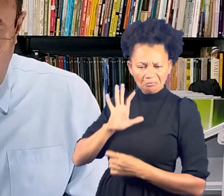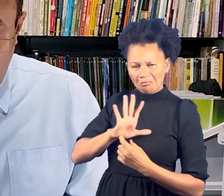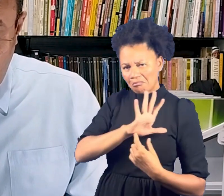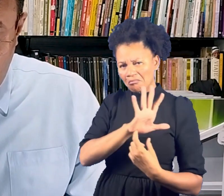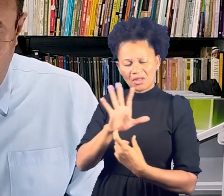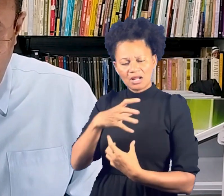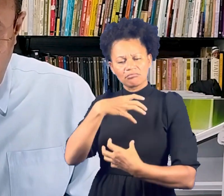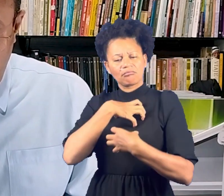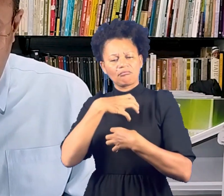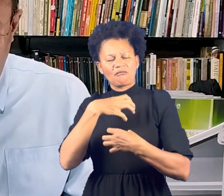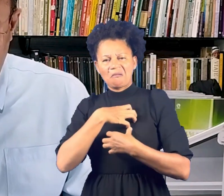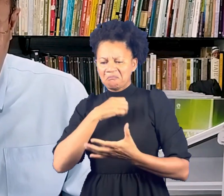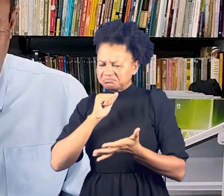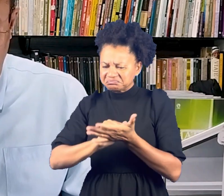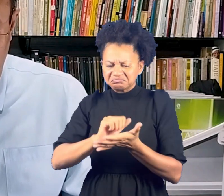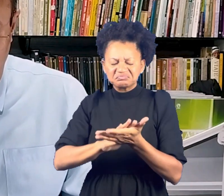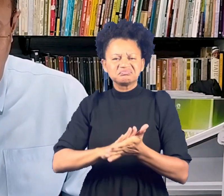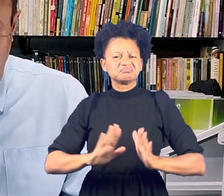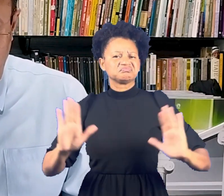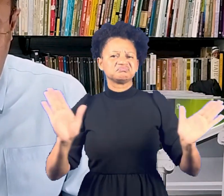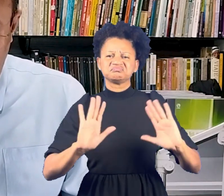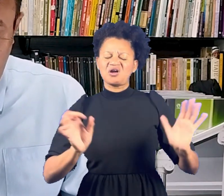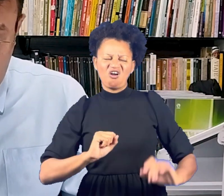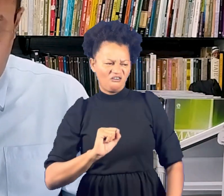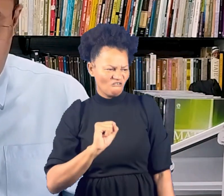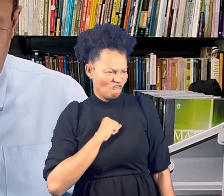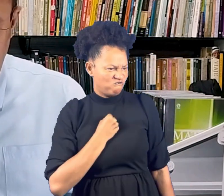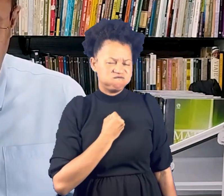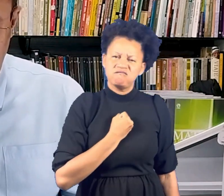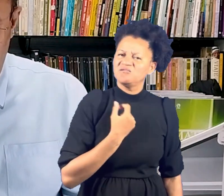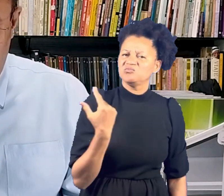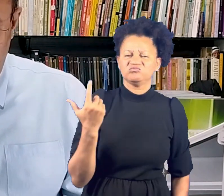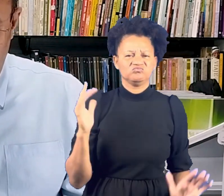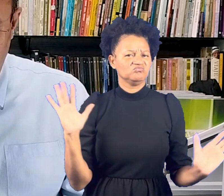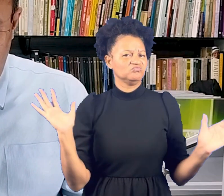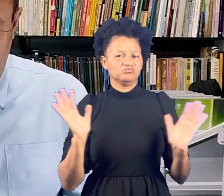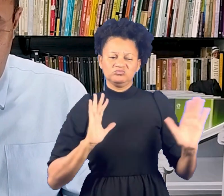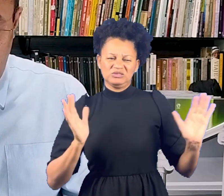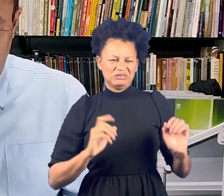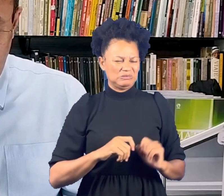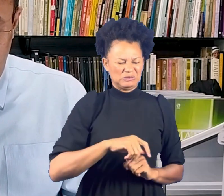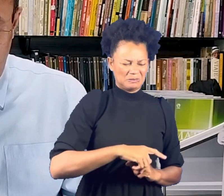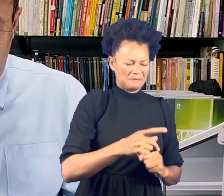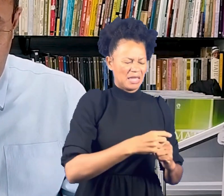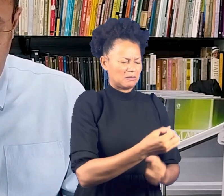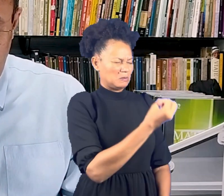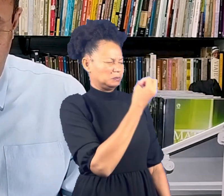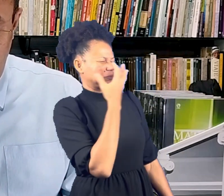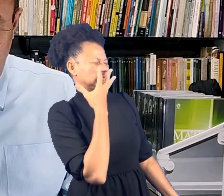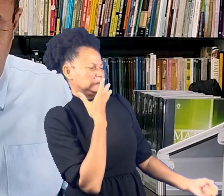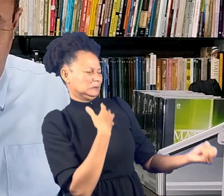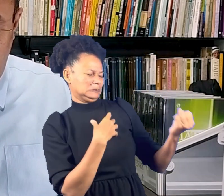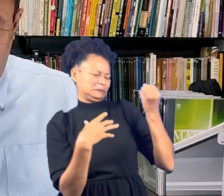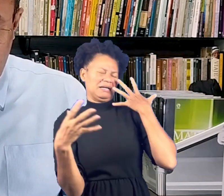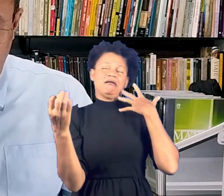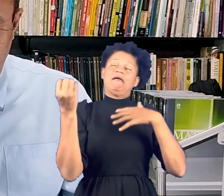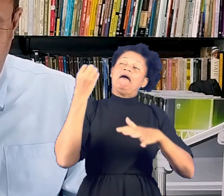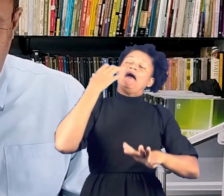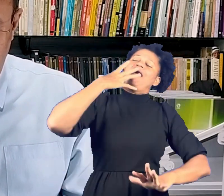Estevão não demonstrou sentimento de vingança ou de ódio. E apedrejaram a Estevão, que